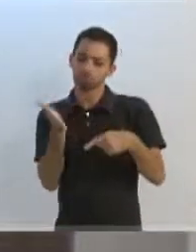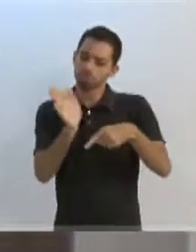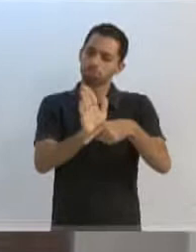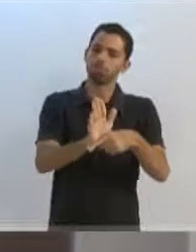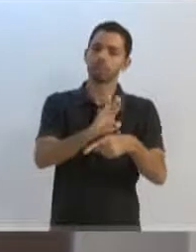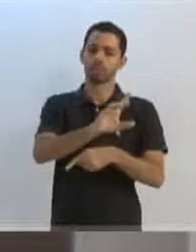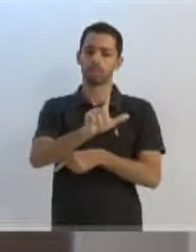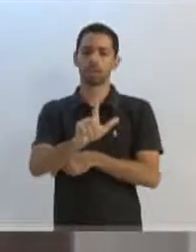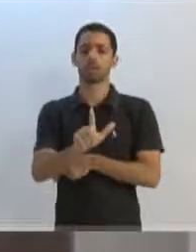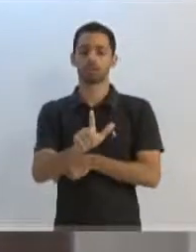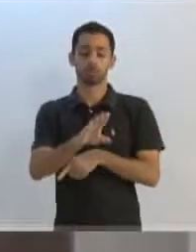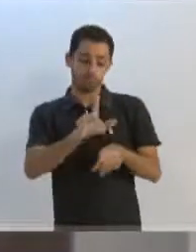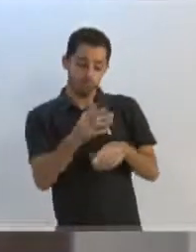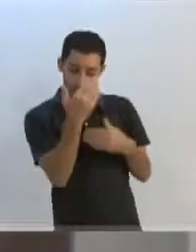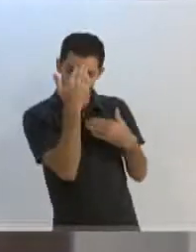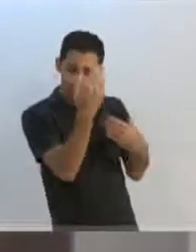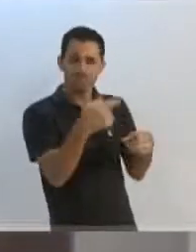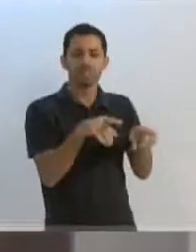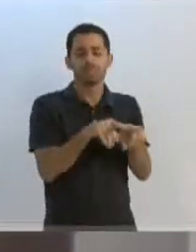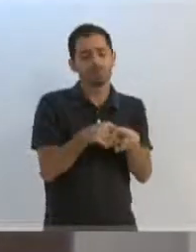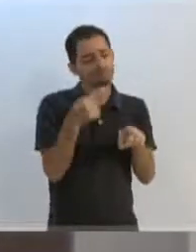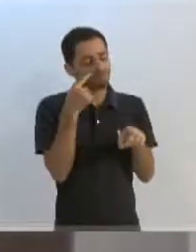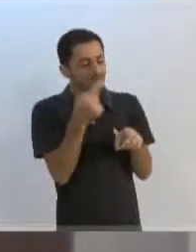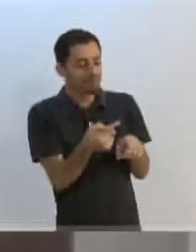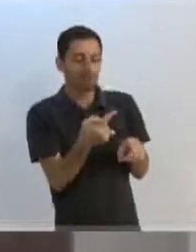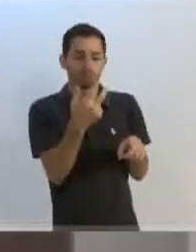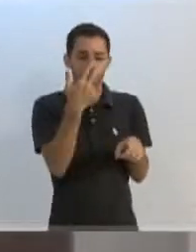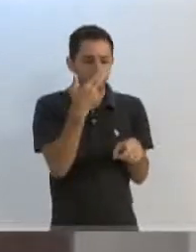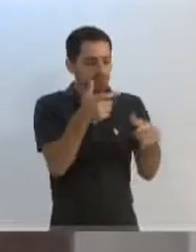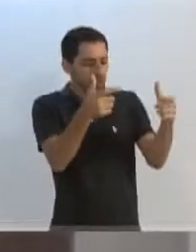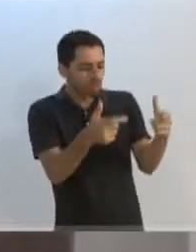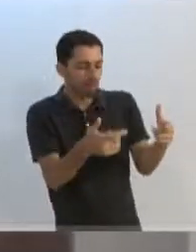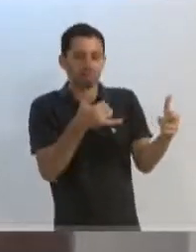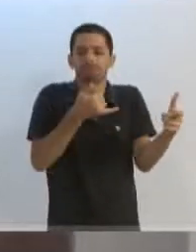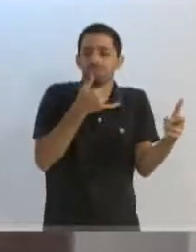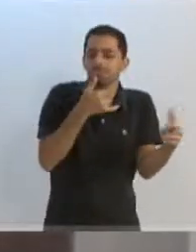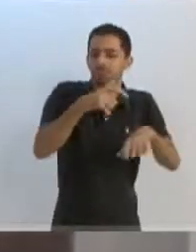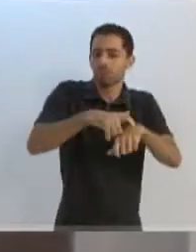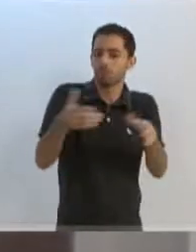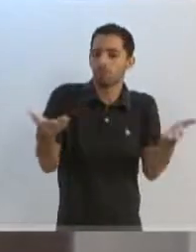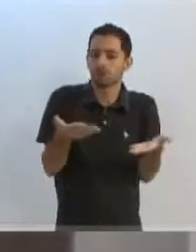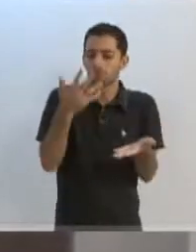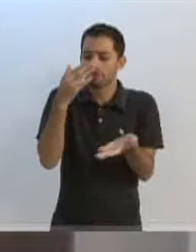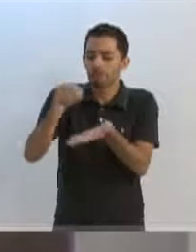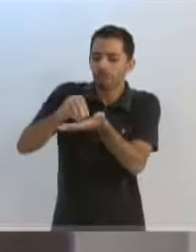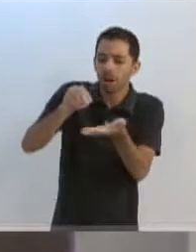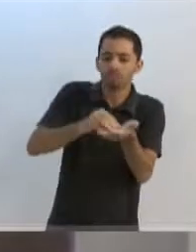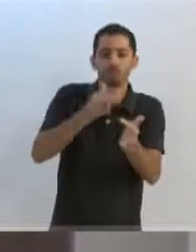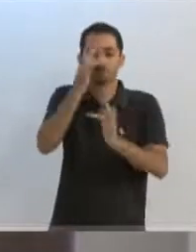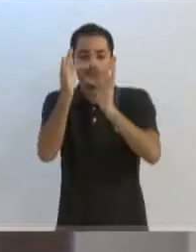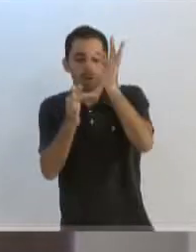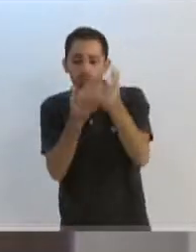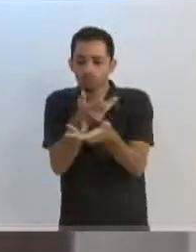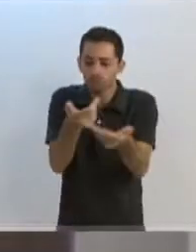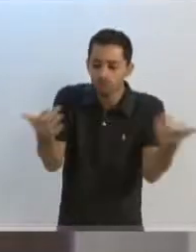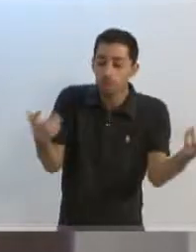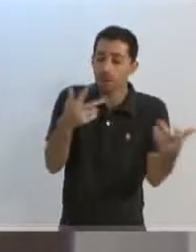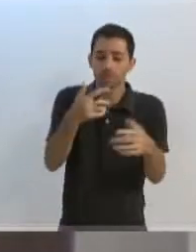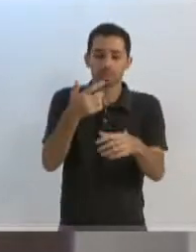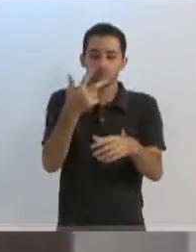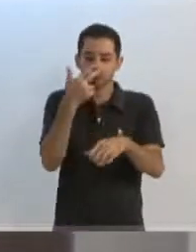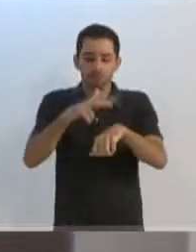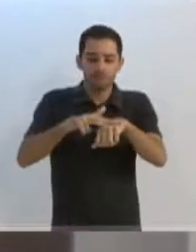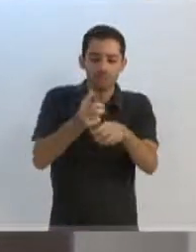mas nós pode deixar de lamentar esse cenário triste vivido em nossa cidade onde faltam flores e sobra um capim